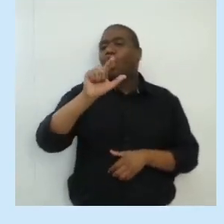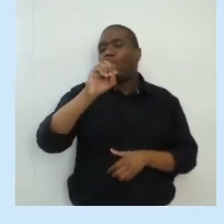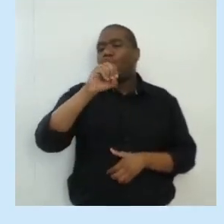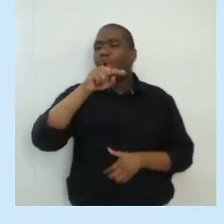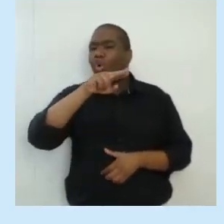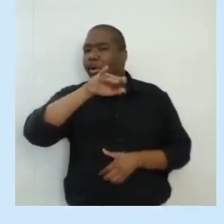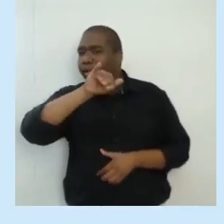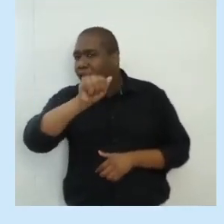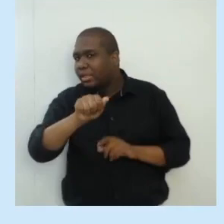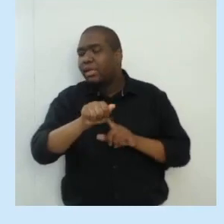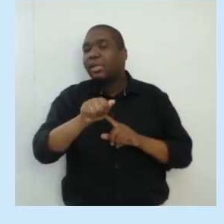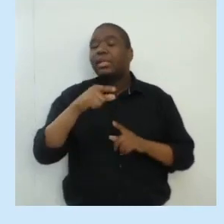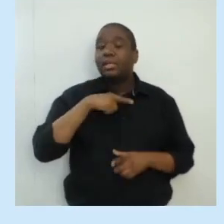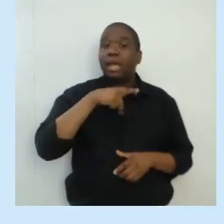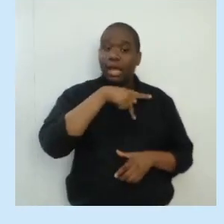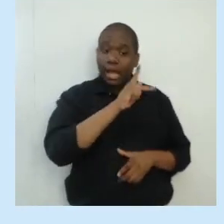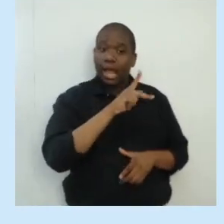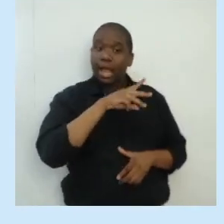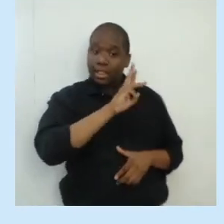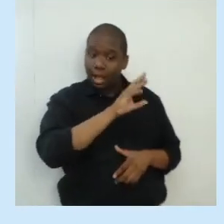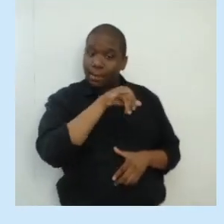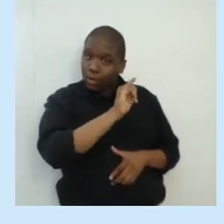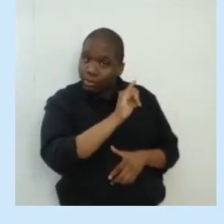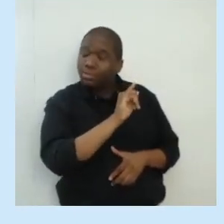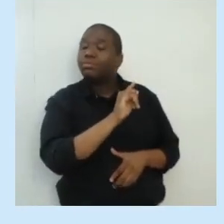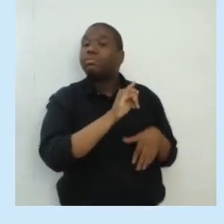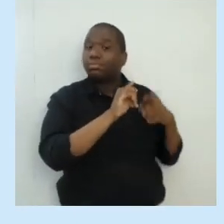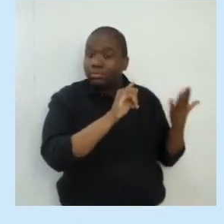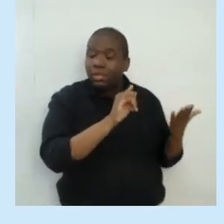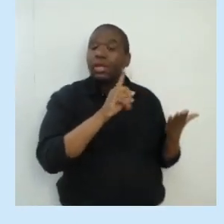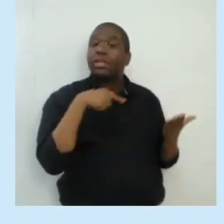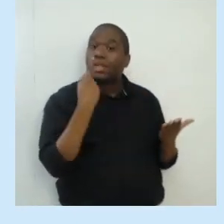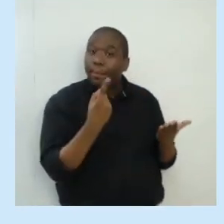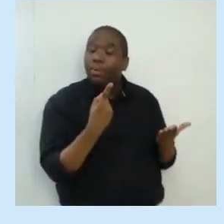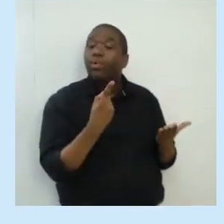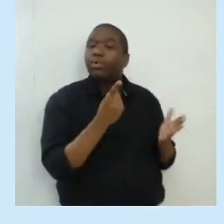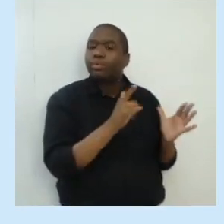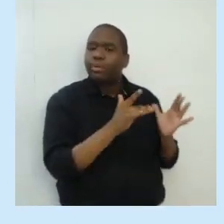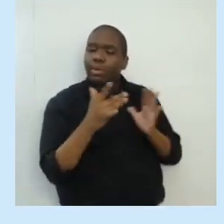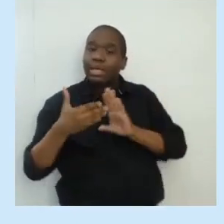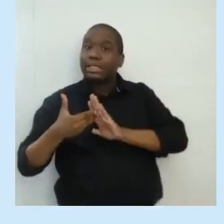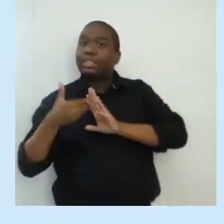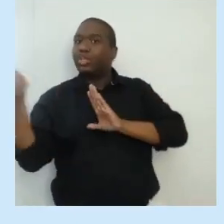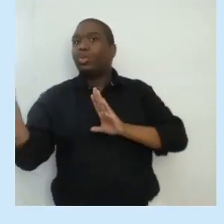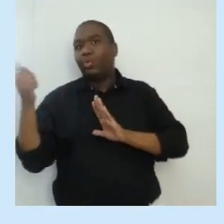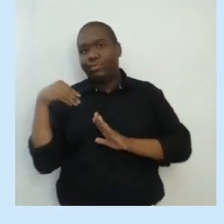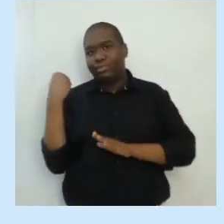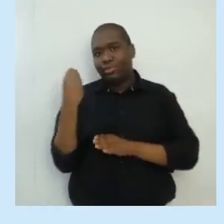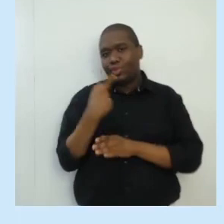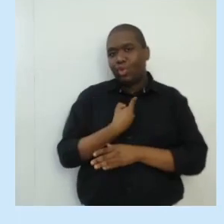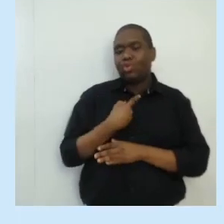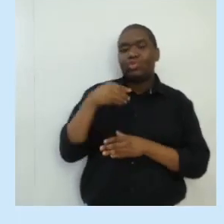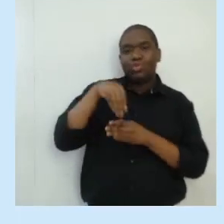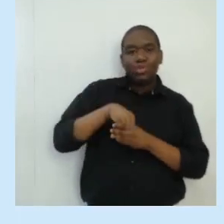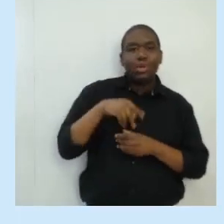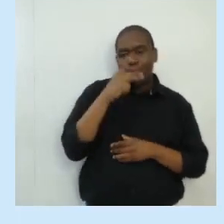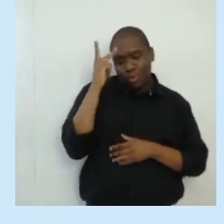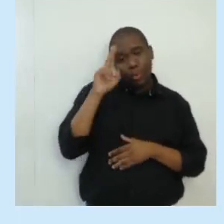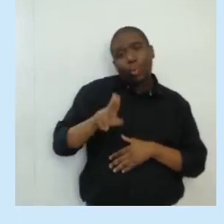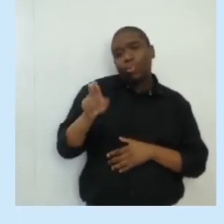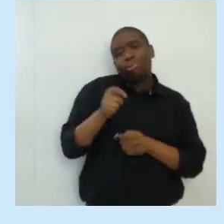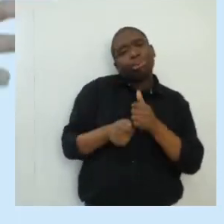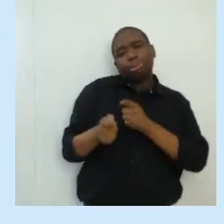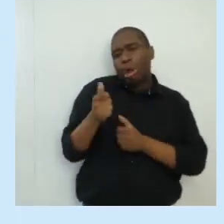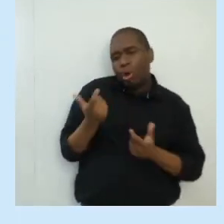o K, o W e o Y inserido. Mas depois de um certo tempo, saiu do nosso alfabeto, caiu em desuso. E